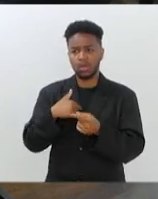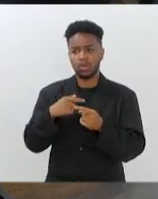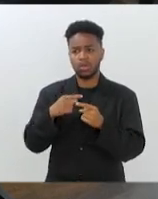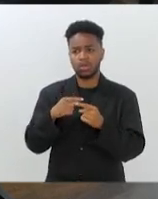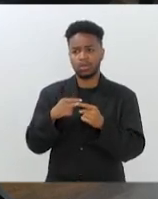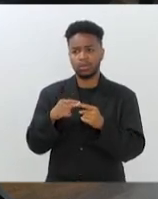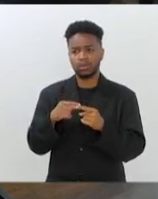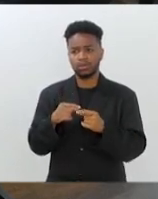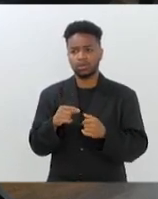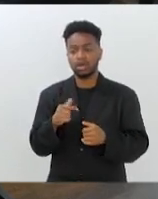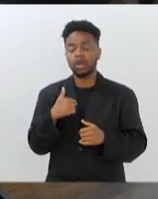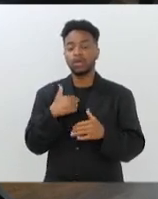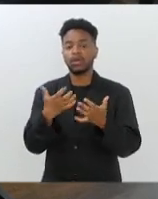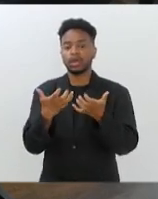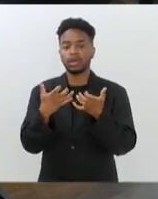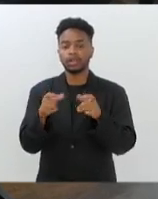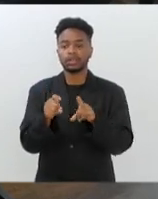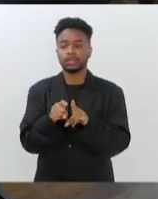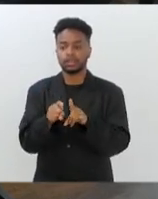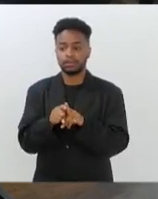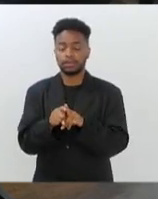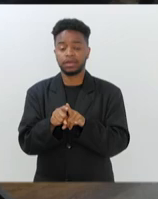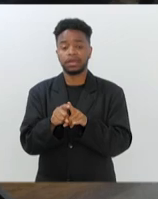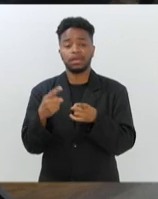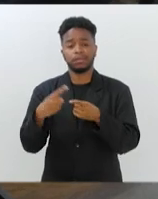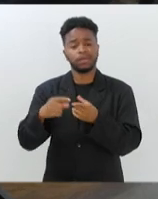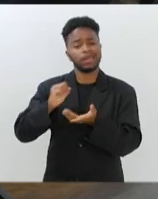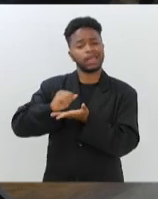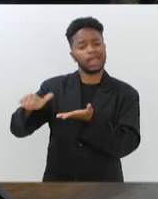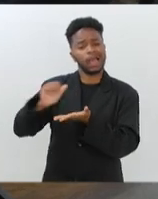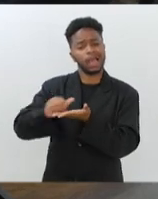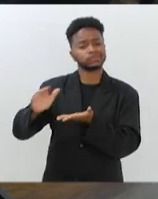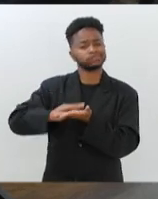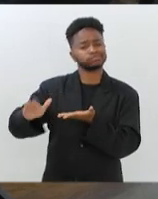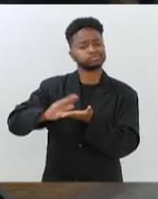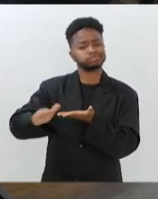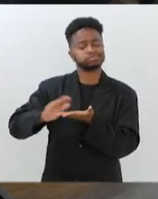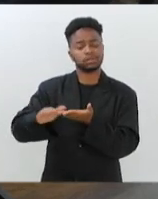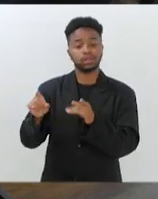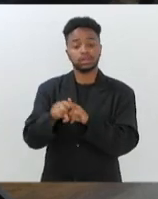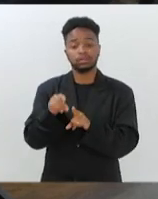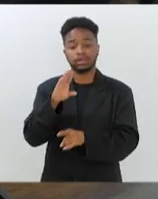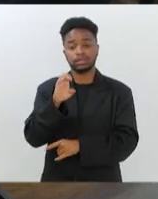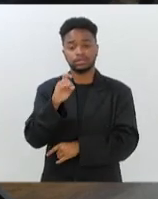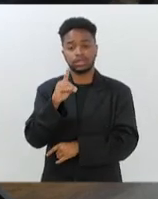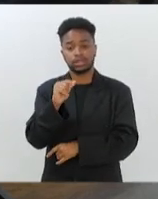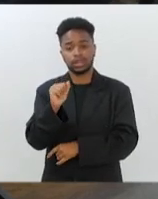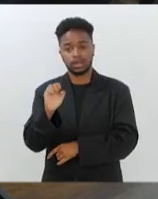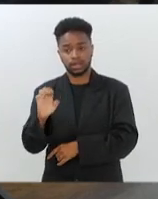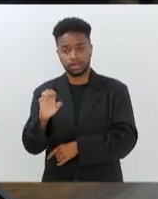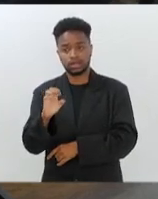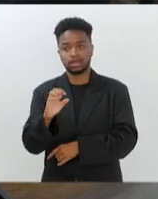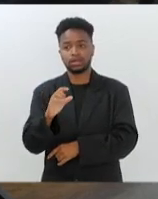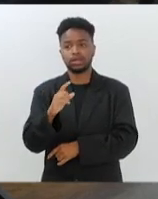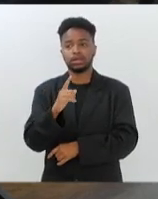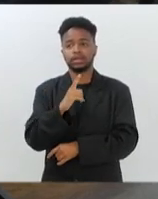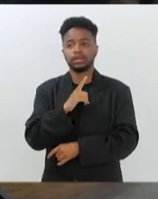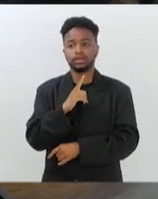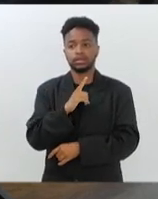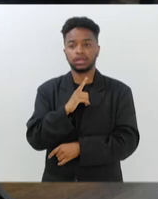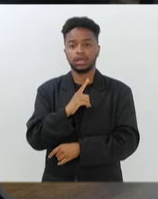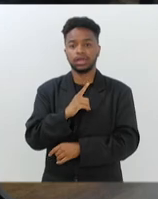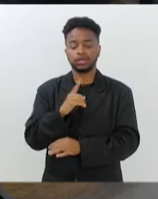minutinho eu queria também aqui já relacionar que a farra é tão grande a própria Ceda ela é detentora da direção